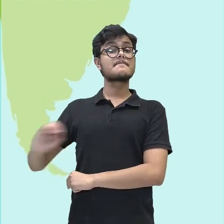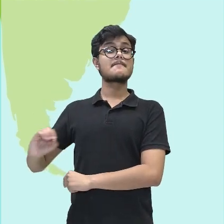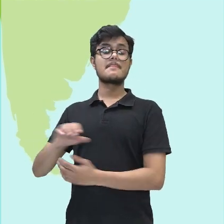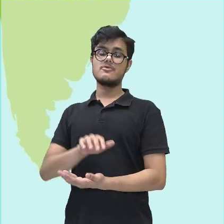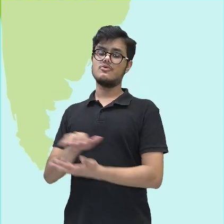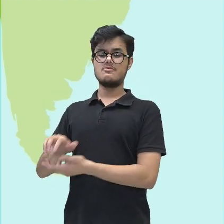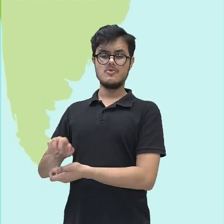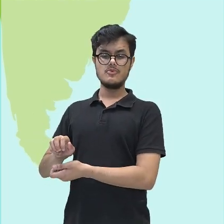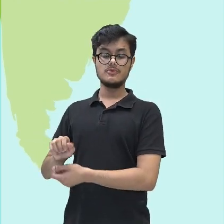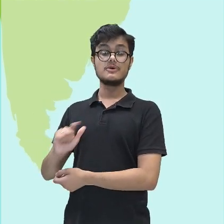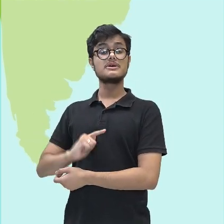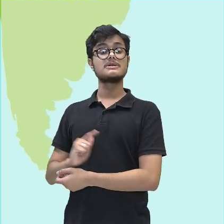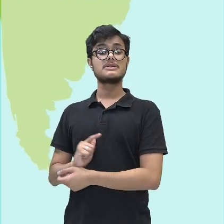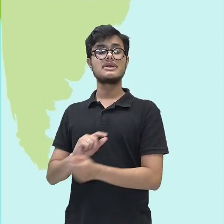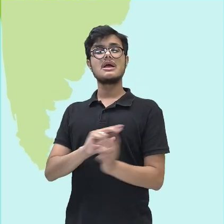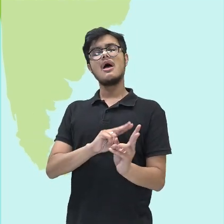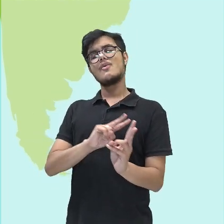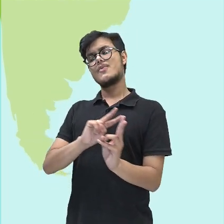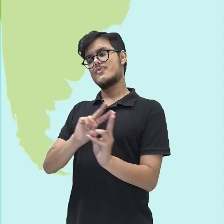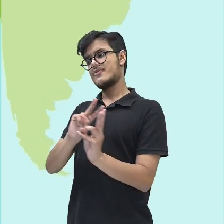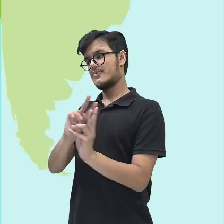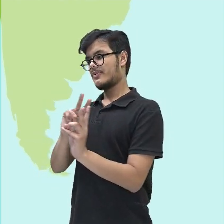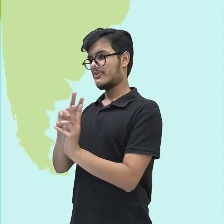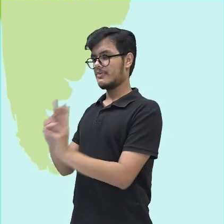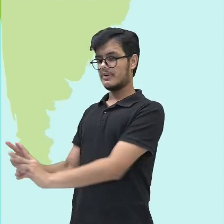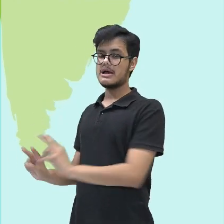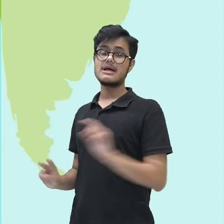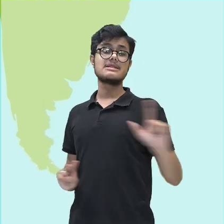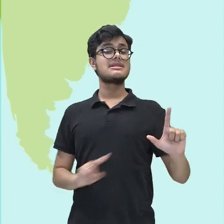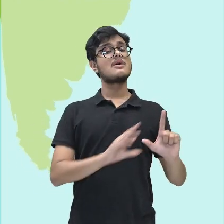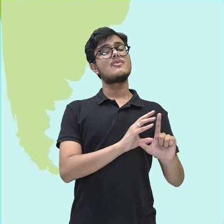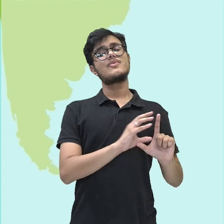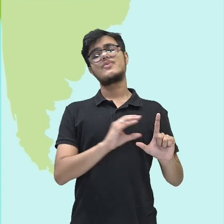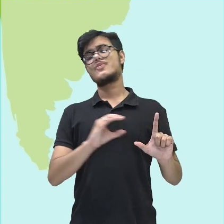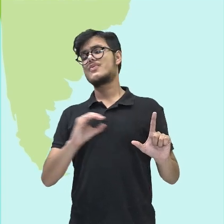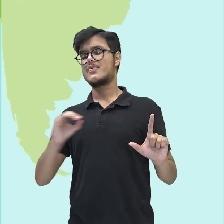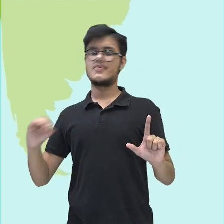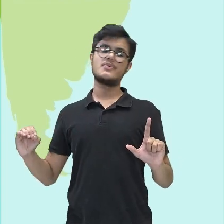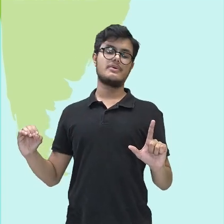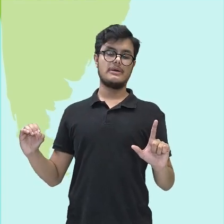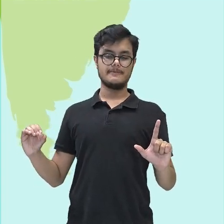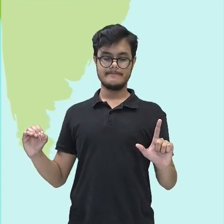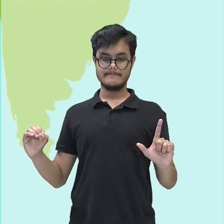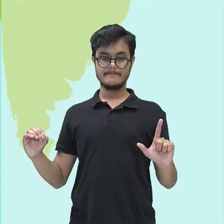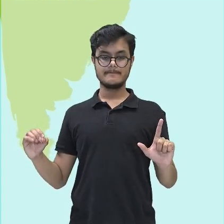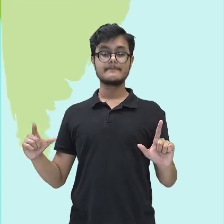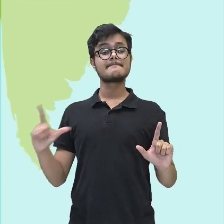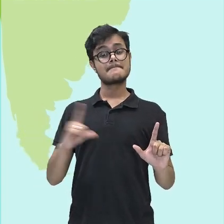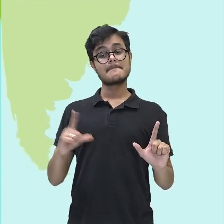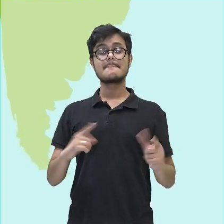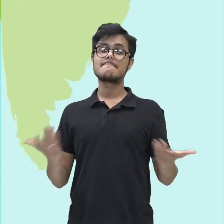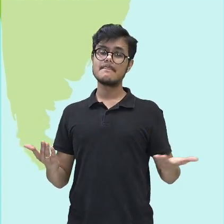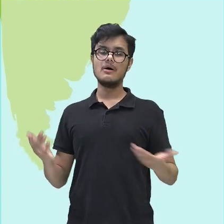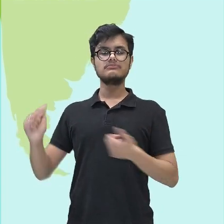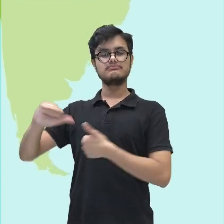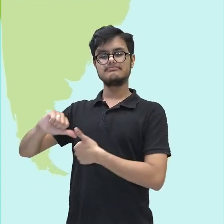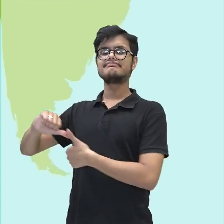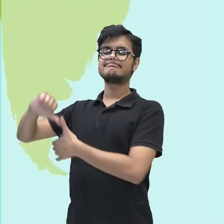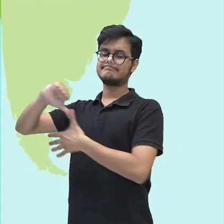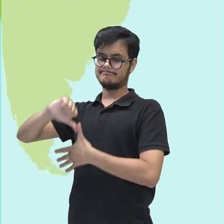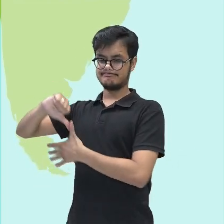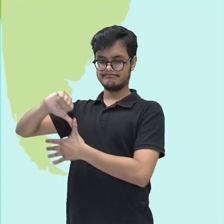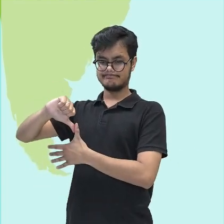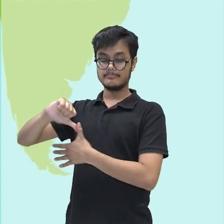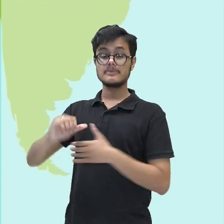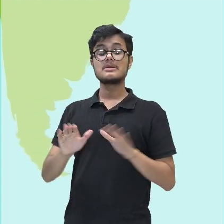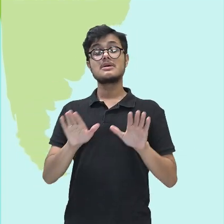terrestre, sopram de leste para oeste, favorecendo a ressurgência próximo à costa oeste da América do Sul. O